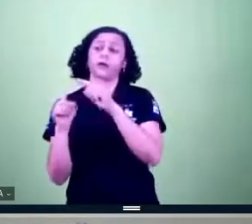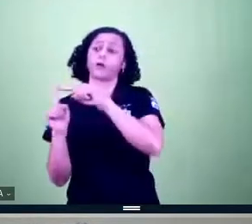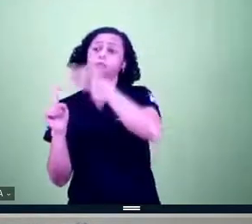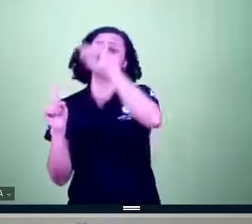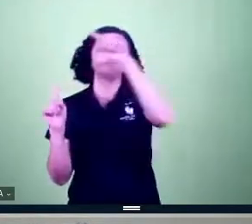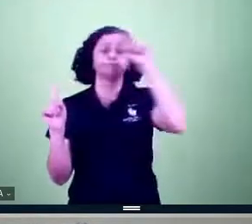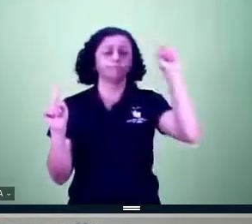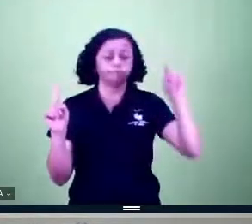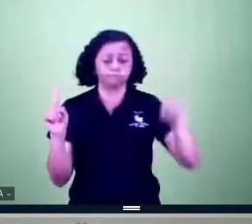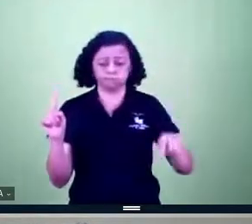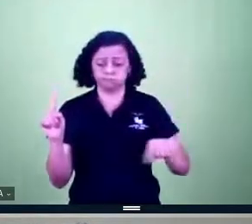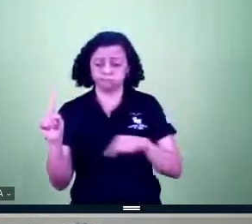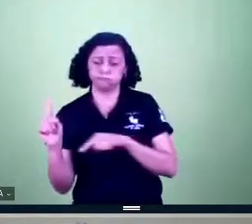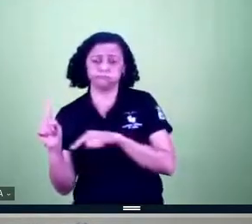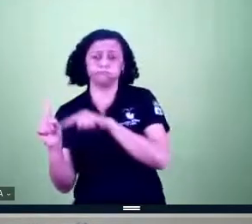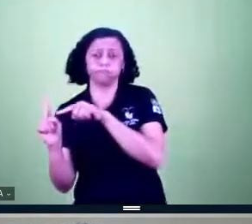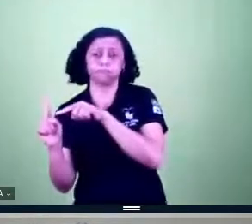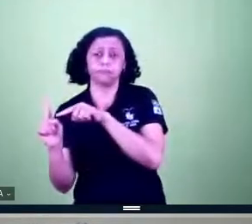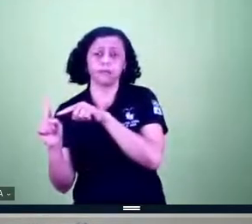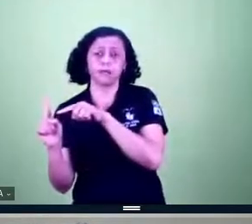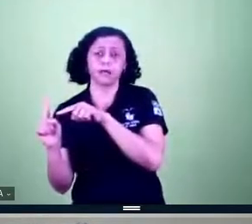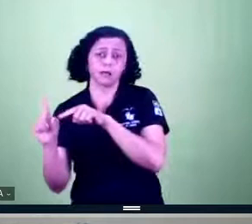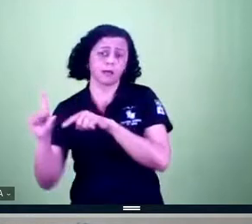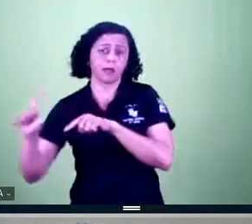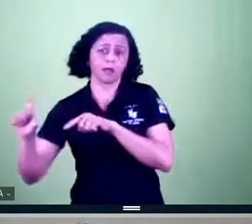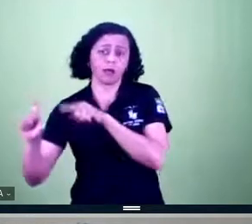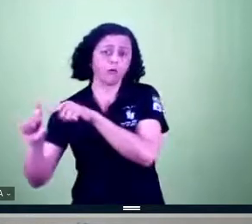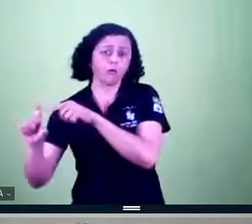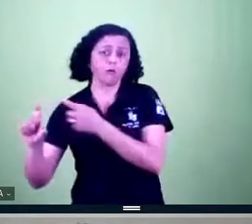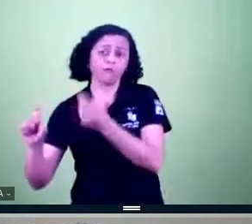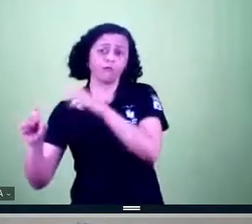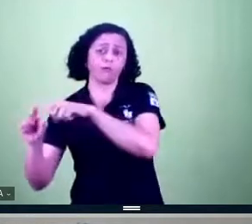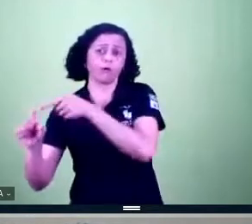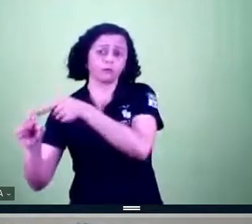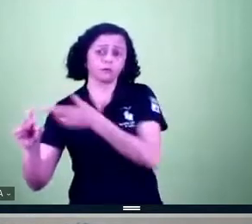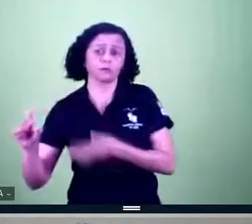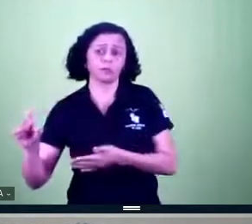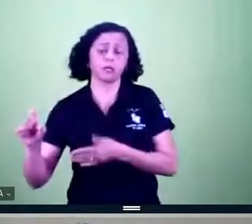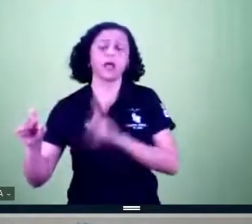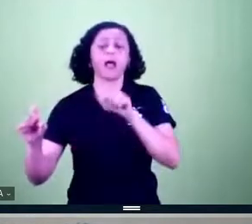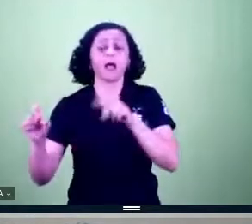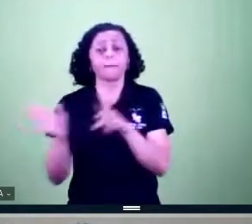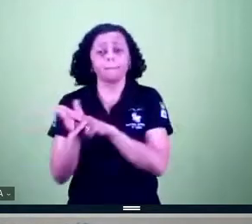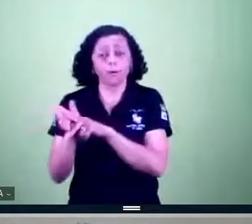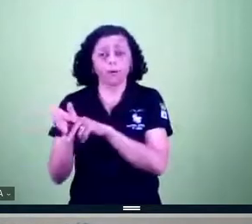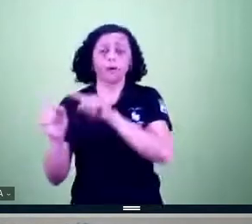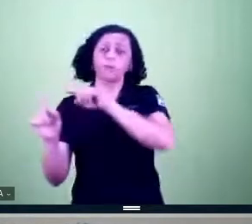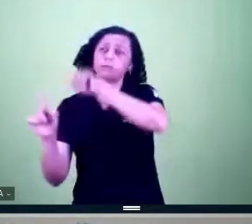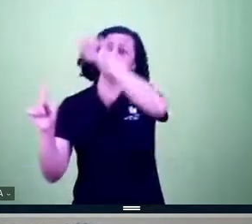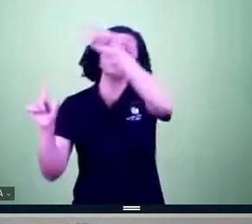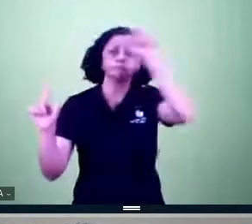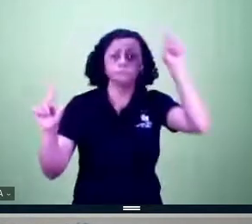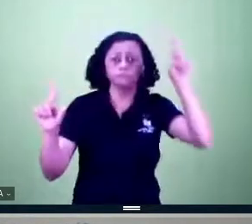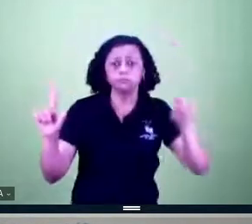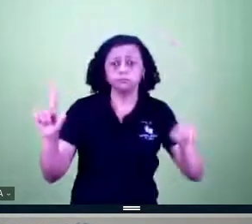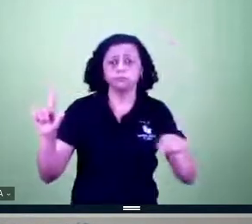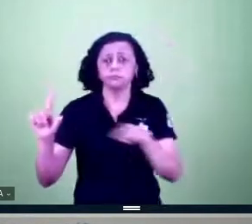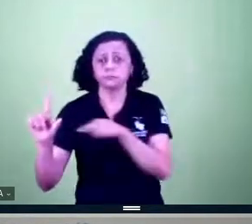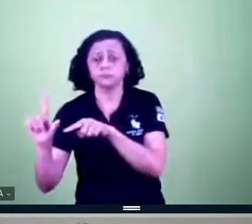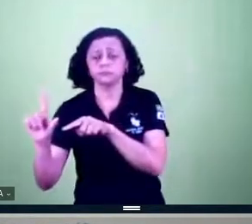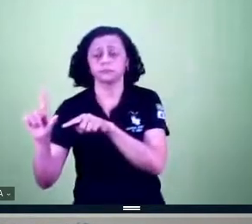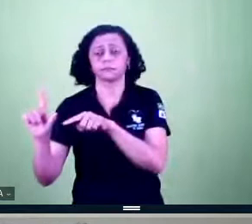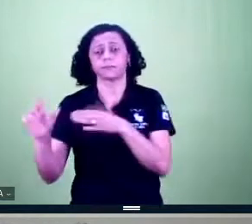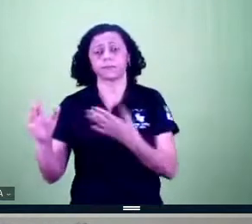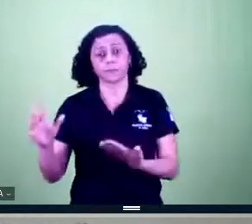em 1, 2, 3 e volta para a fonte. Esse é o caminho da corrente. Não tem outro caminho para ela percorrer. Se não tem outra